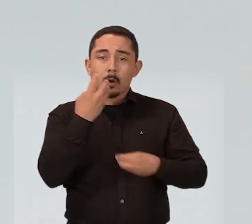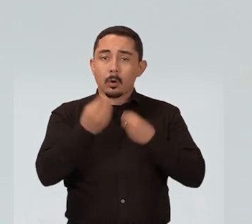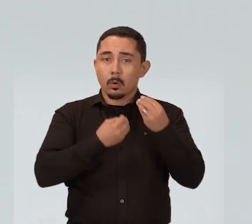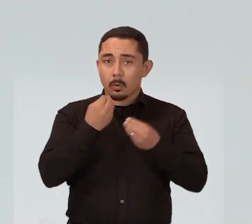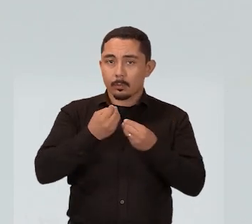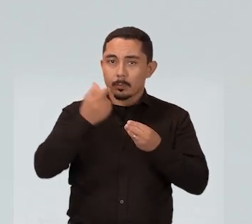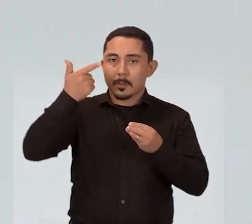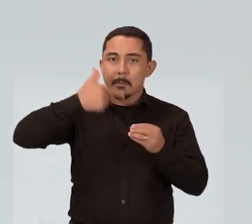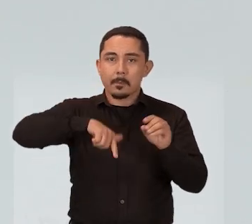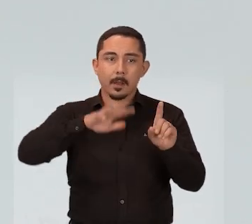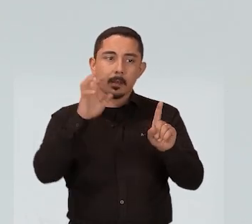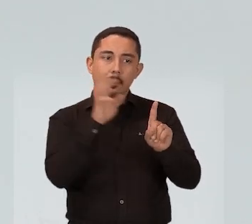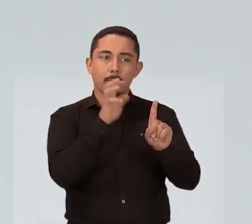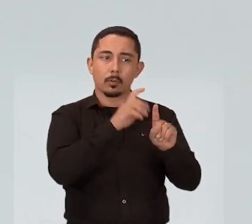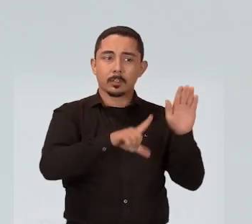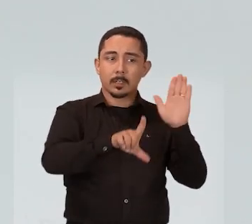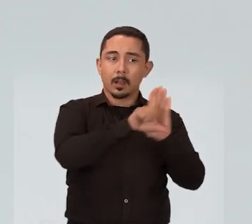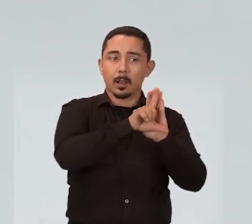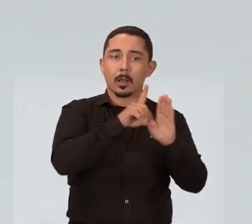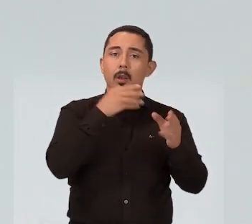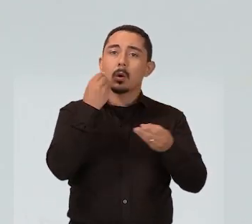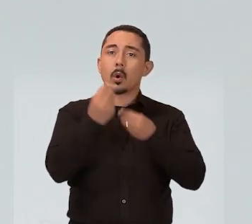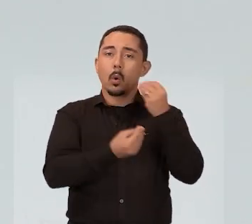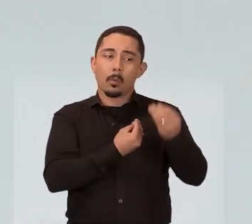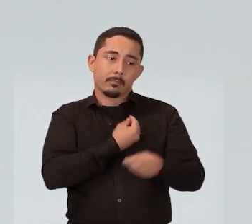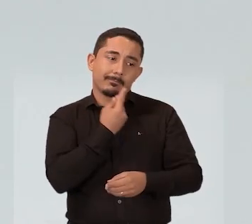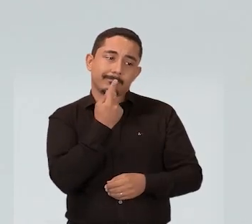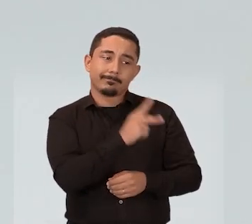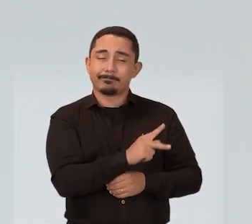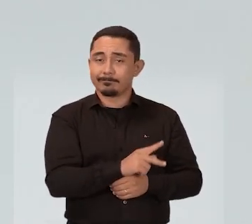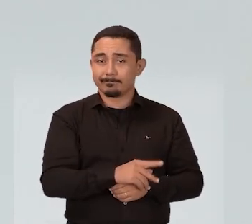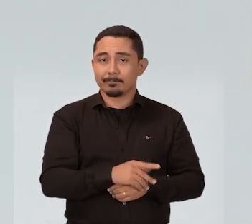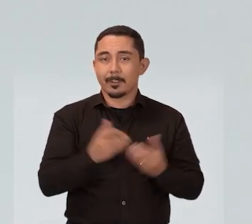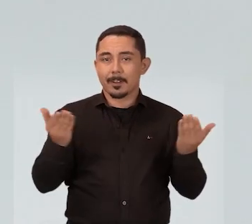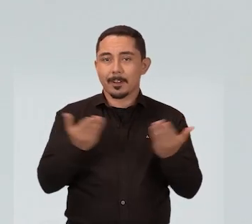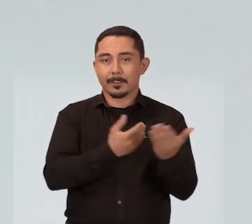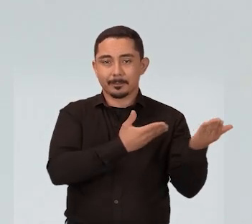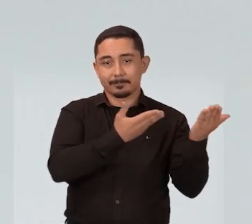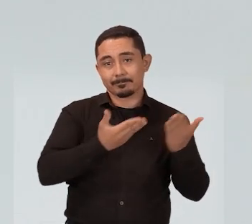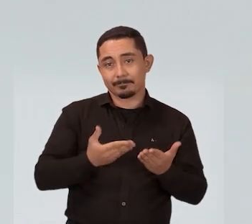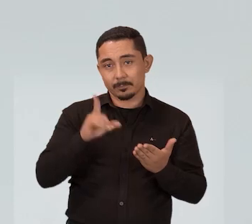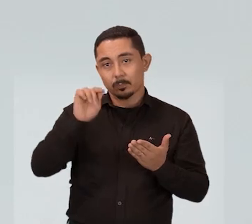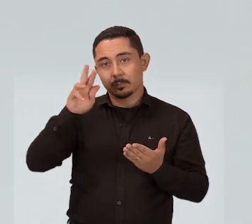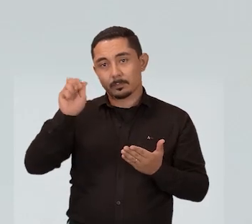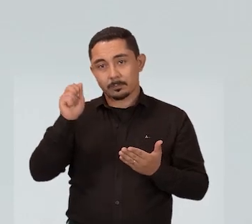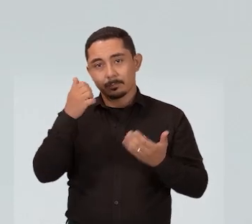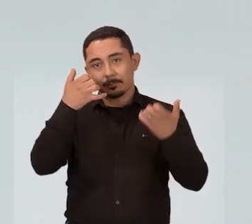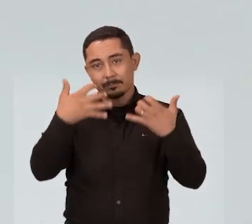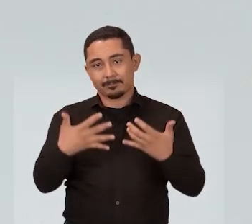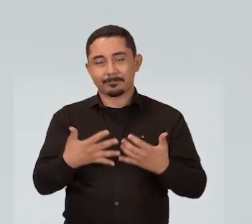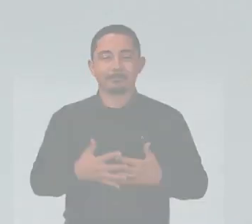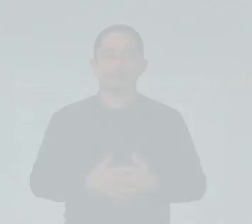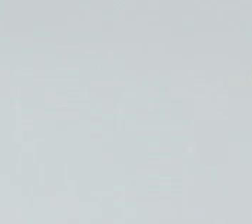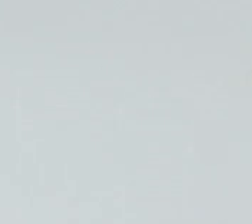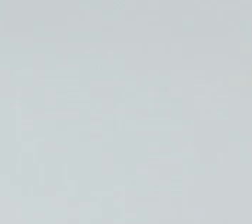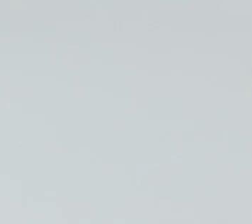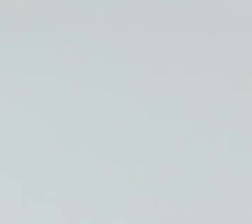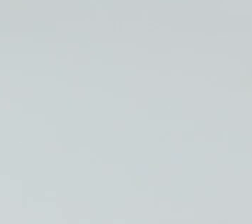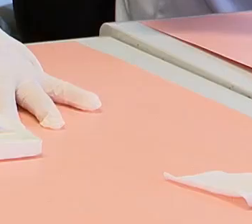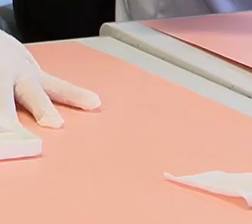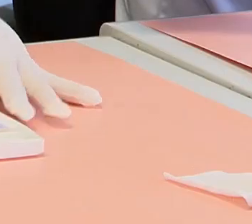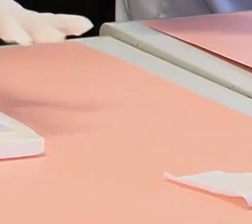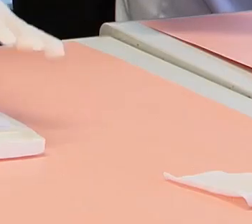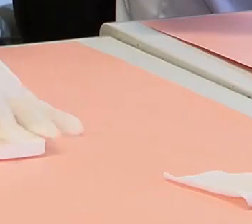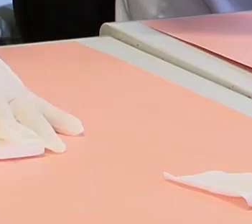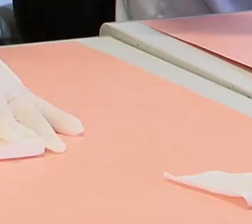sentido e como tem sido o impacto da lei em suas vidas? É isso que vamos ver agora na reportagem de Luana Carvalho.